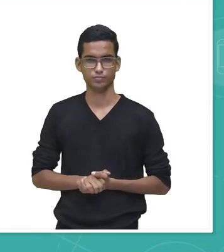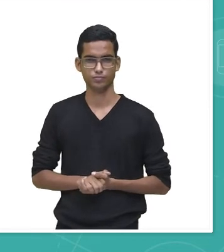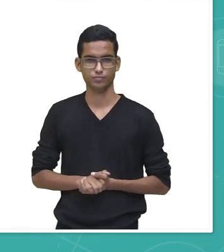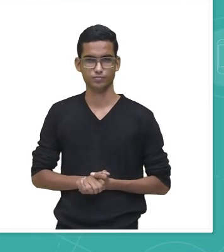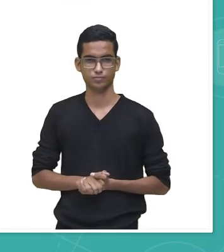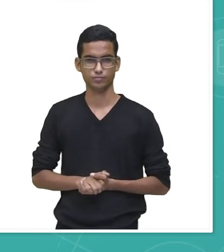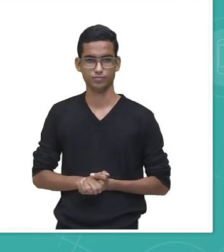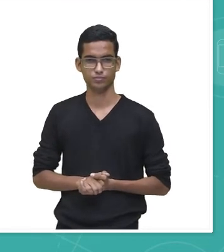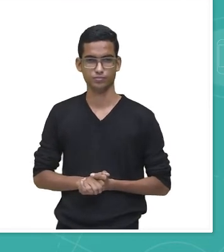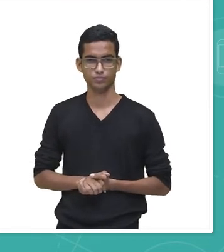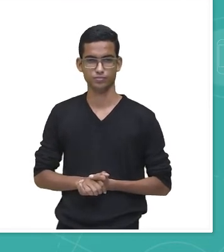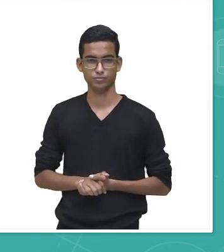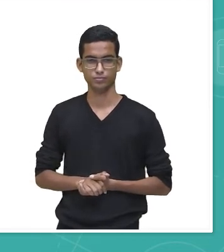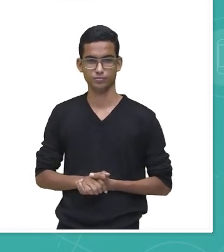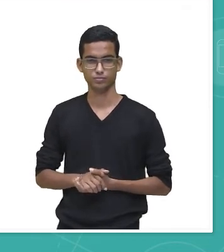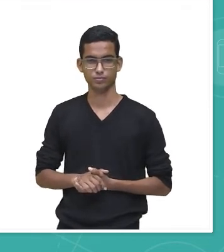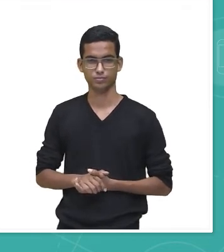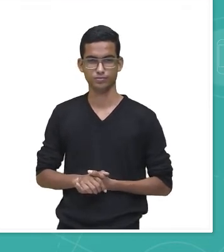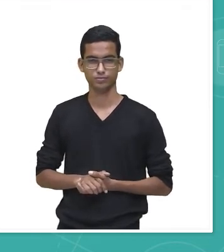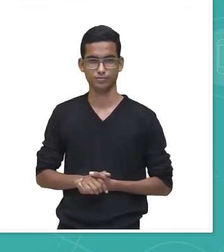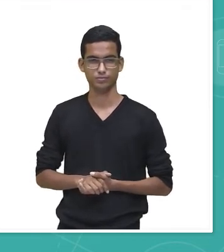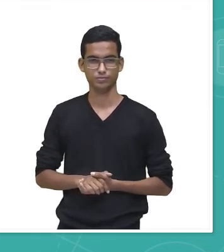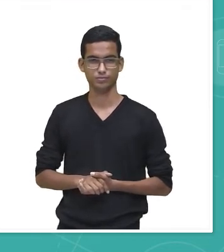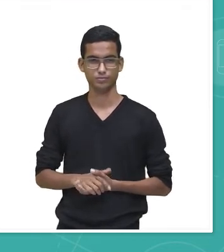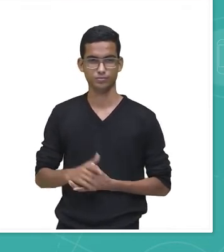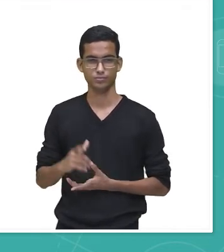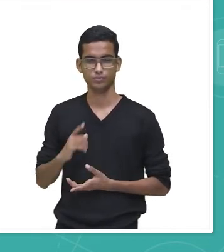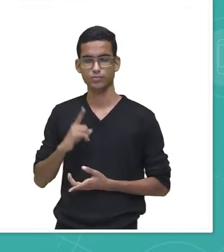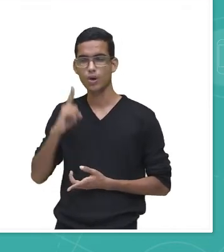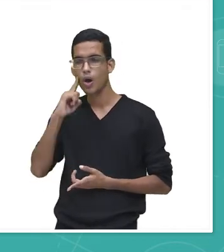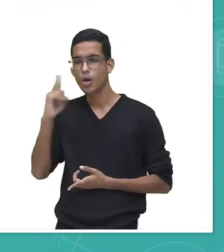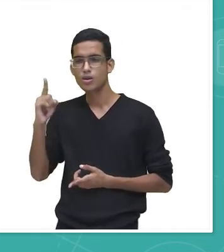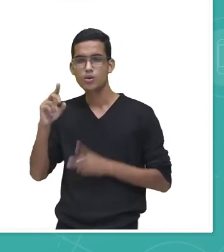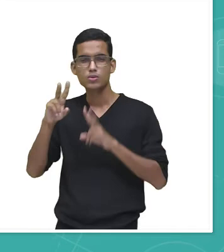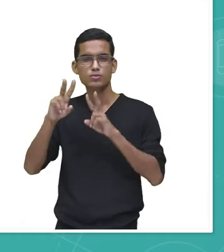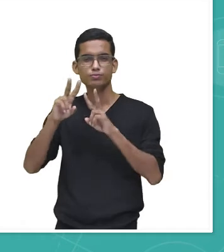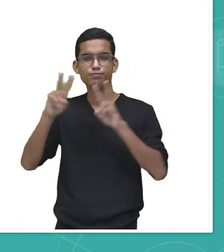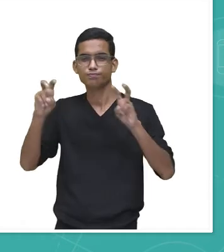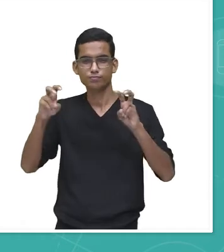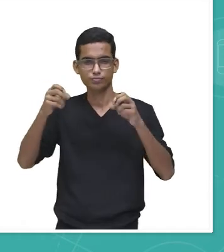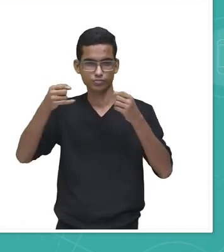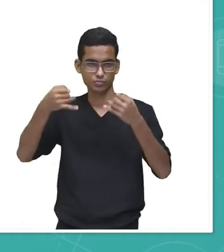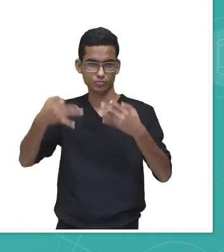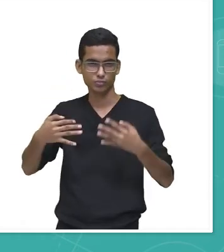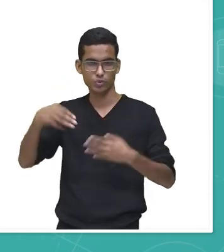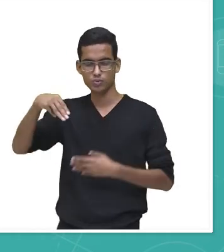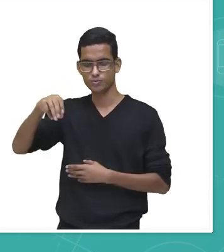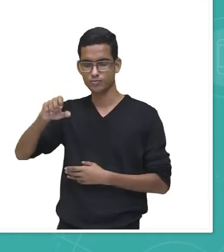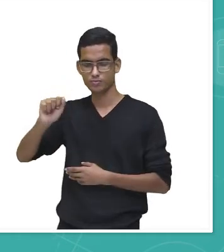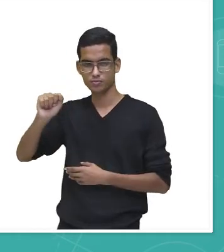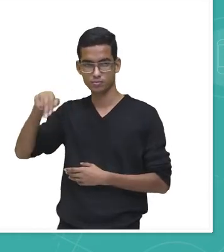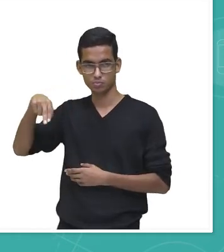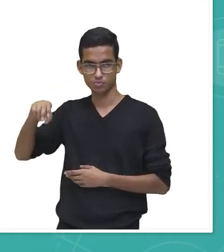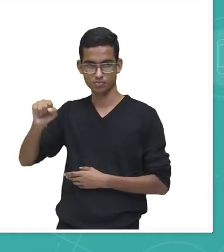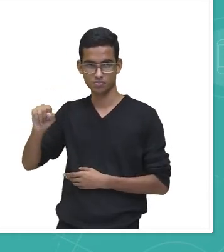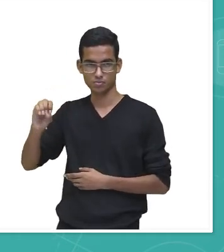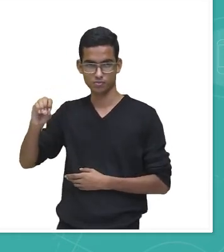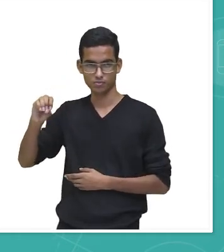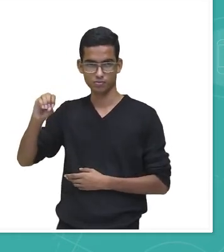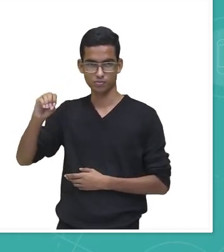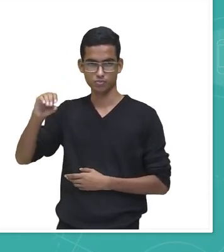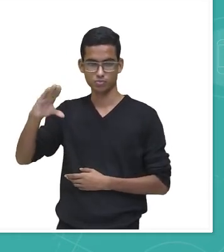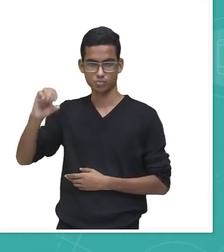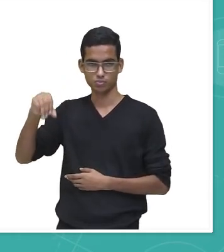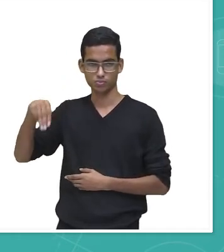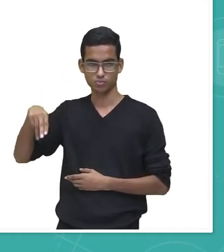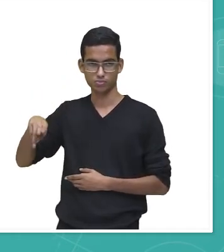Eu tenho aqui o termo, né, gente, o manso comum. Vamos começar por ele. Como